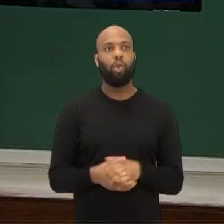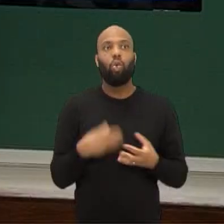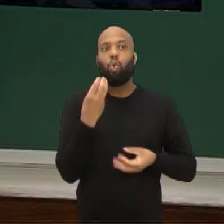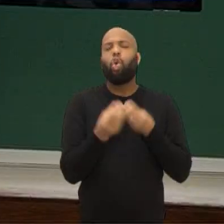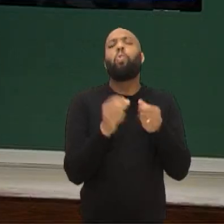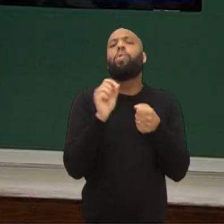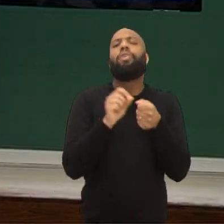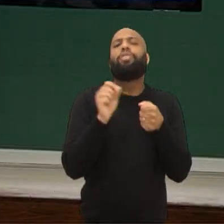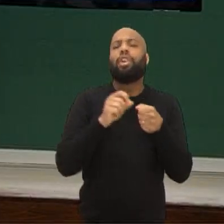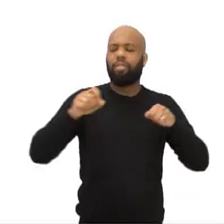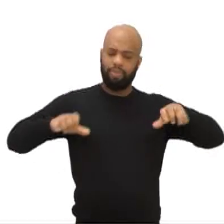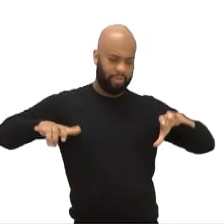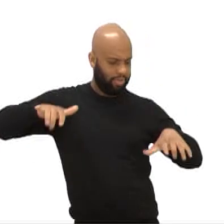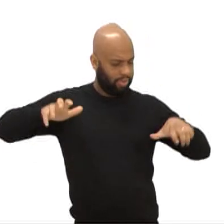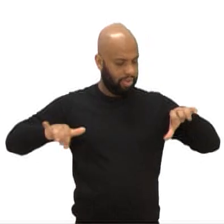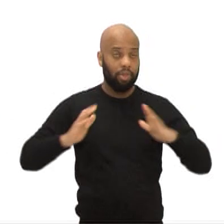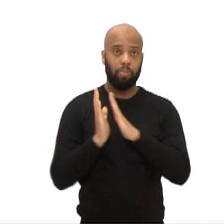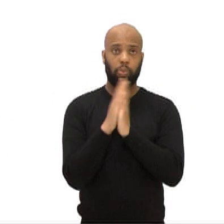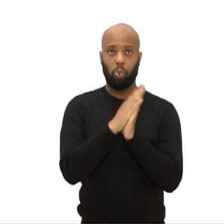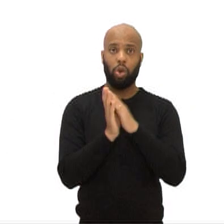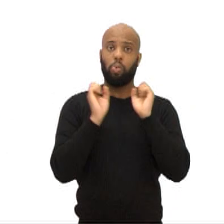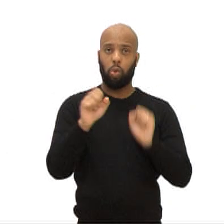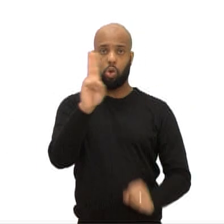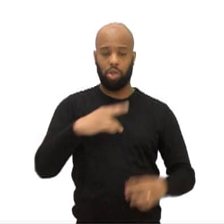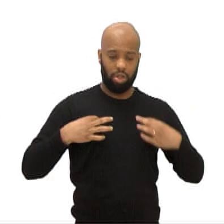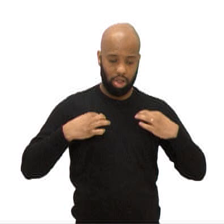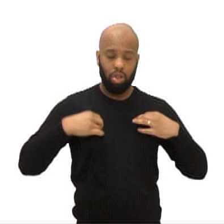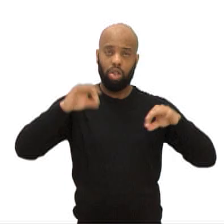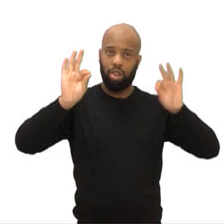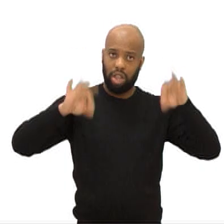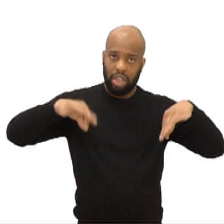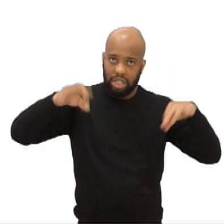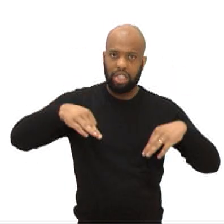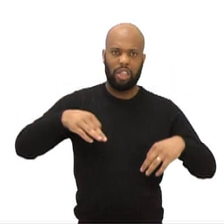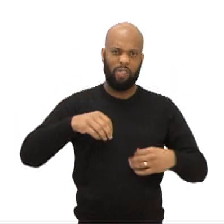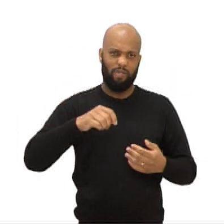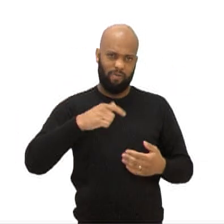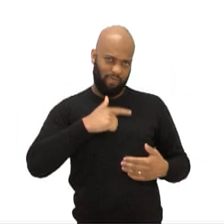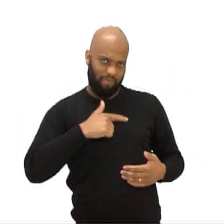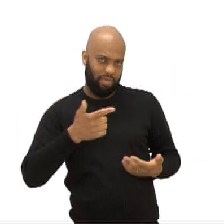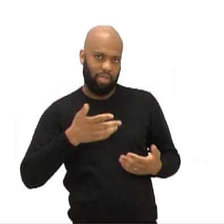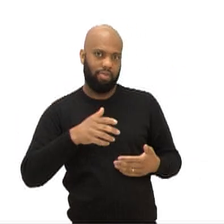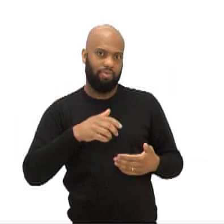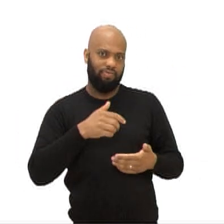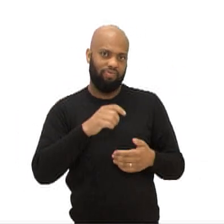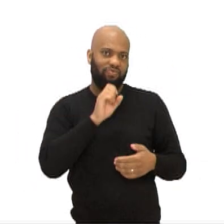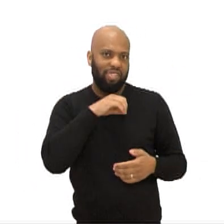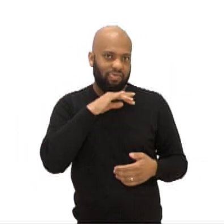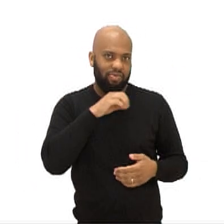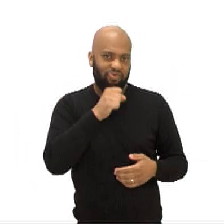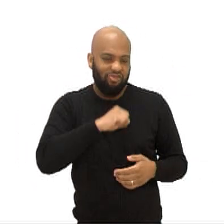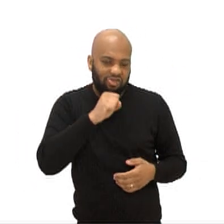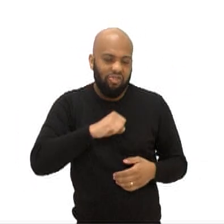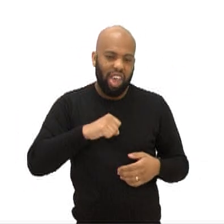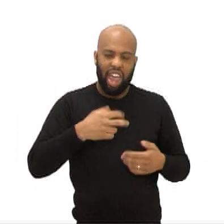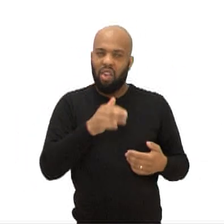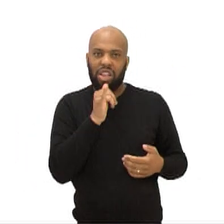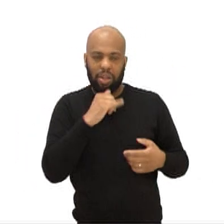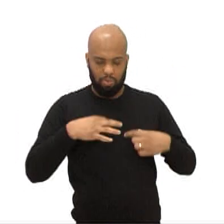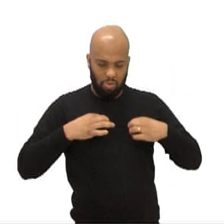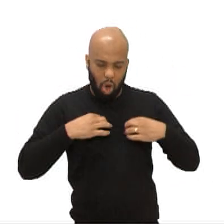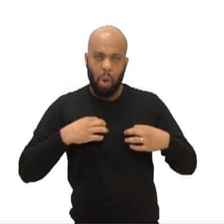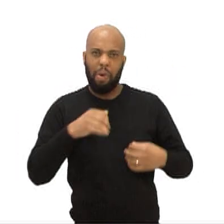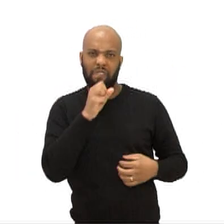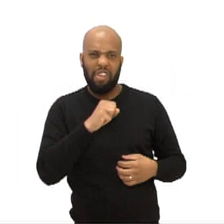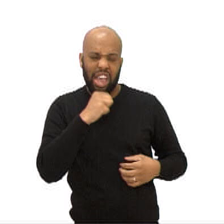pode ser fabricado? Ele pode ser fabricado em tecido, né, trapos aí, roupas aí que você não tem mais, você vai recortando os retalhos